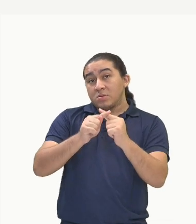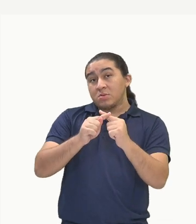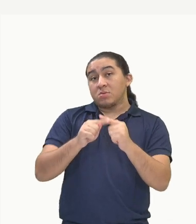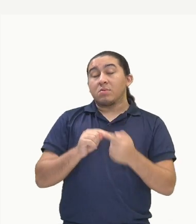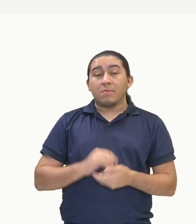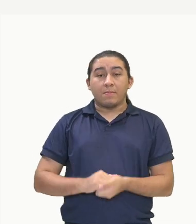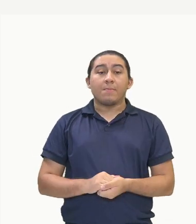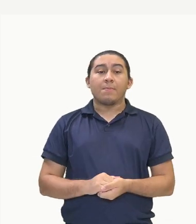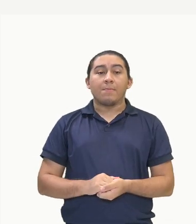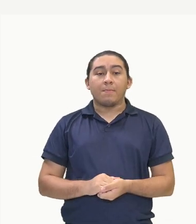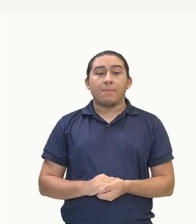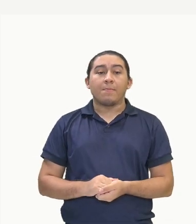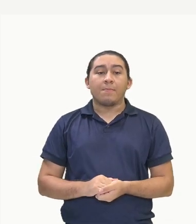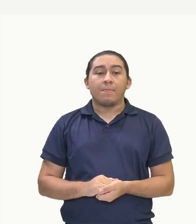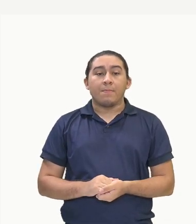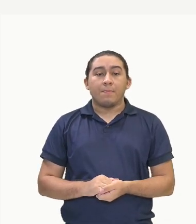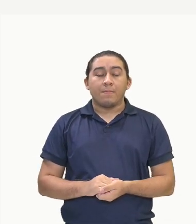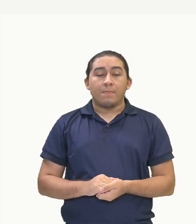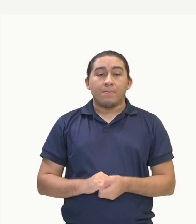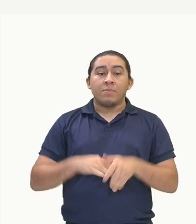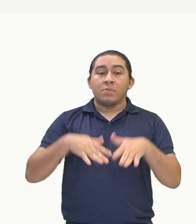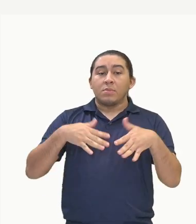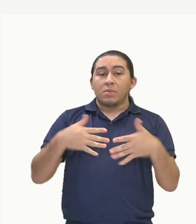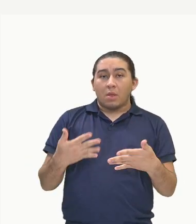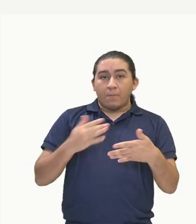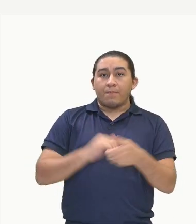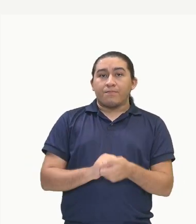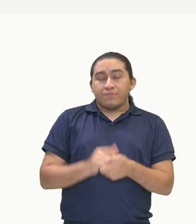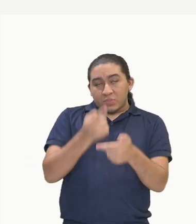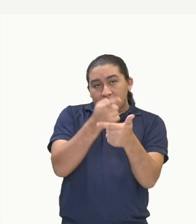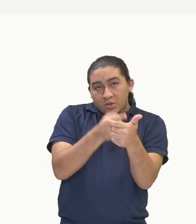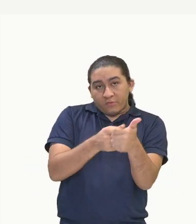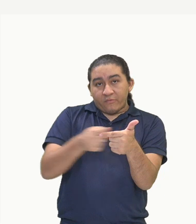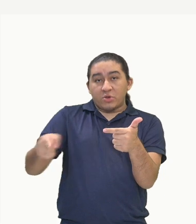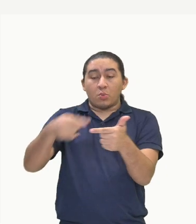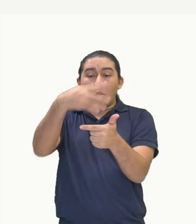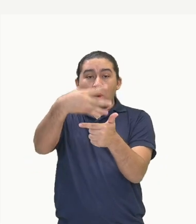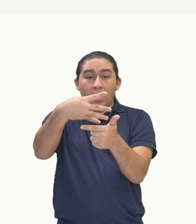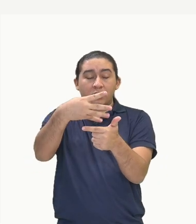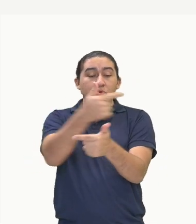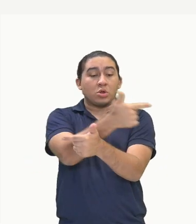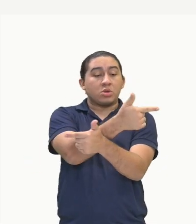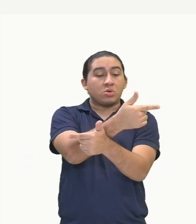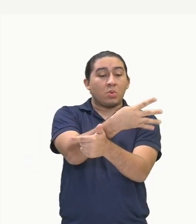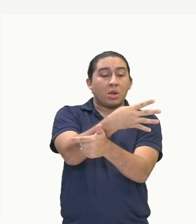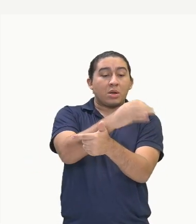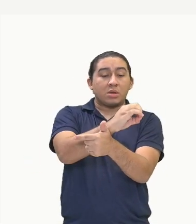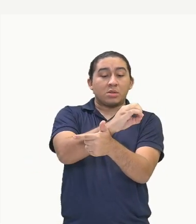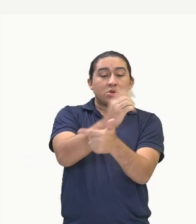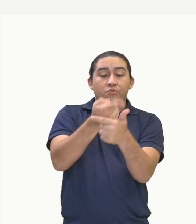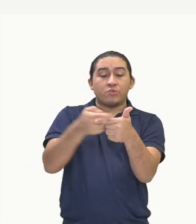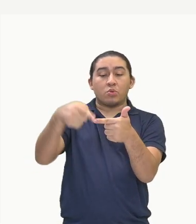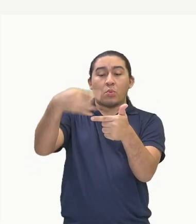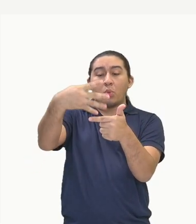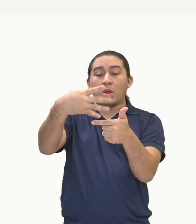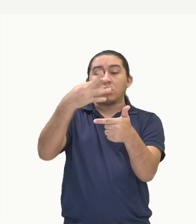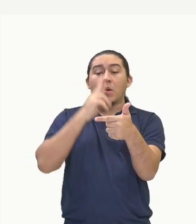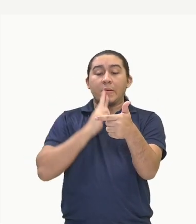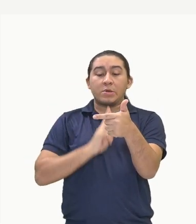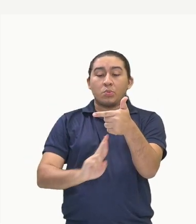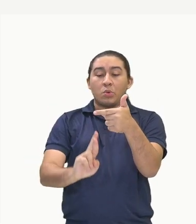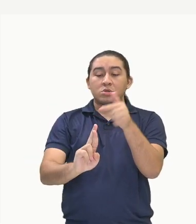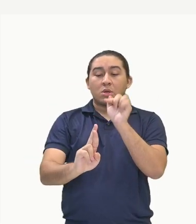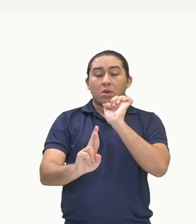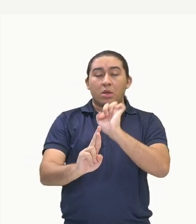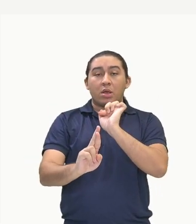240. Então, a gente faz o quê? Divide por 4, 240 dividido por 4. E o resultado